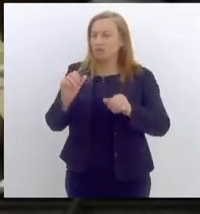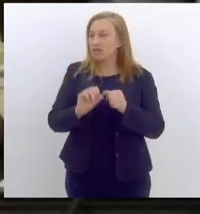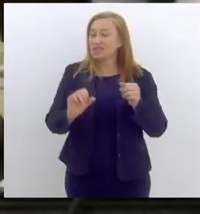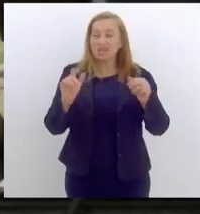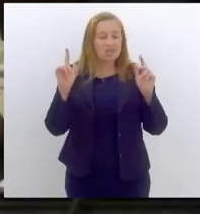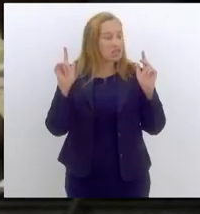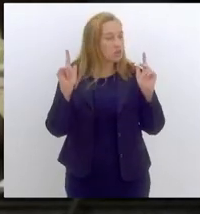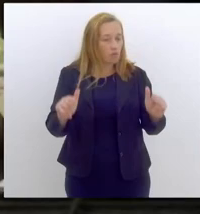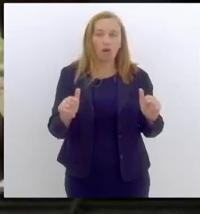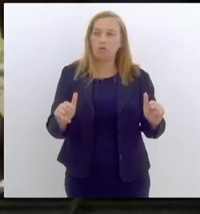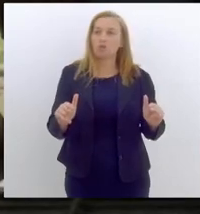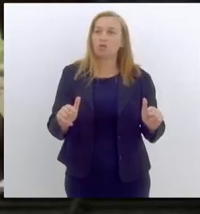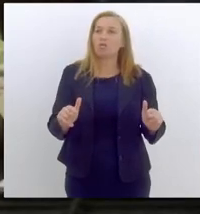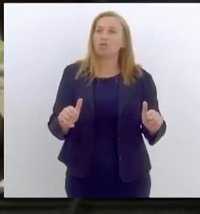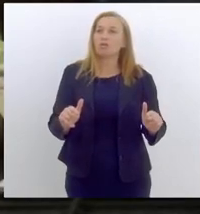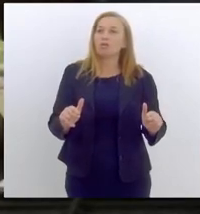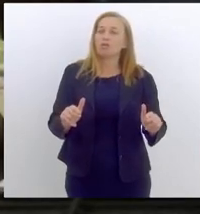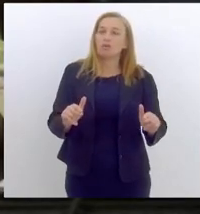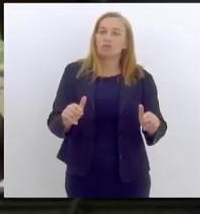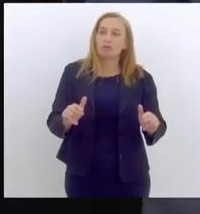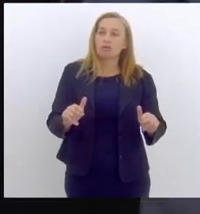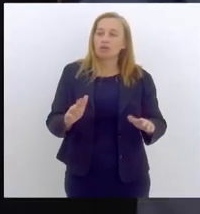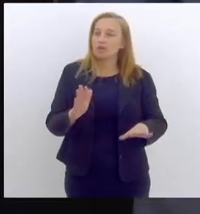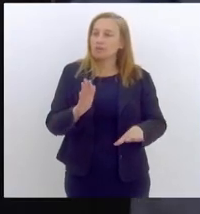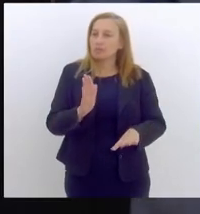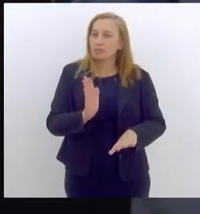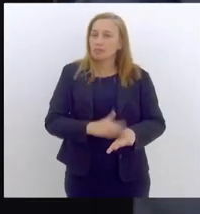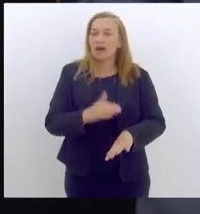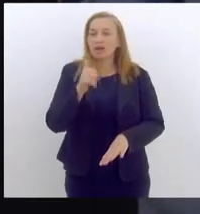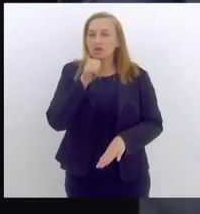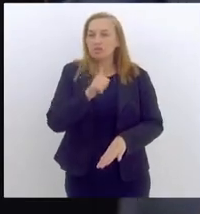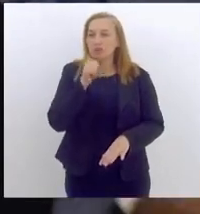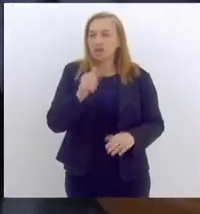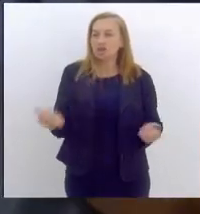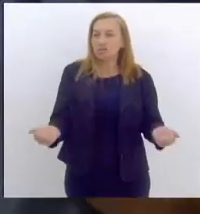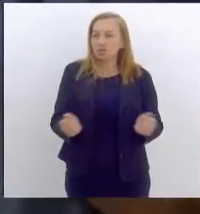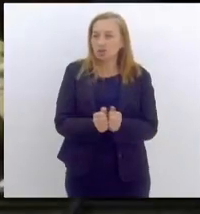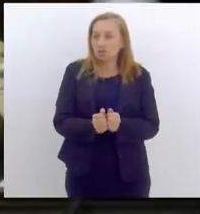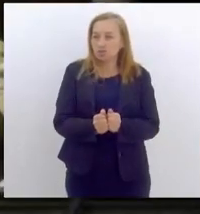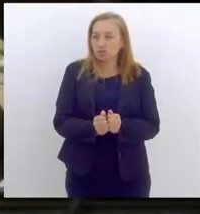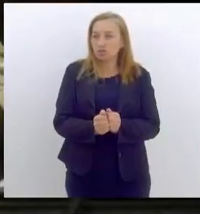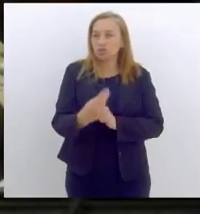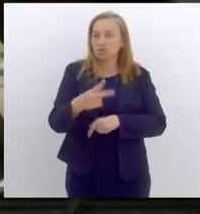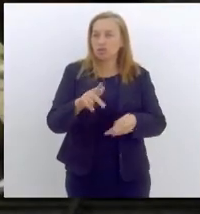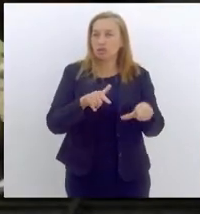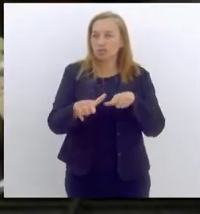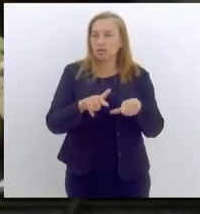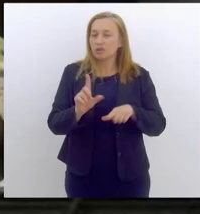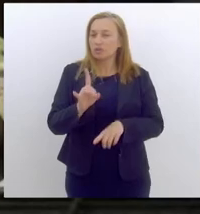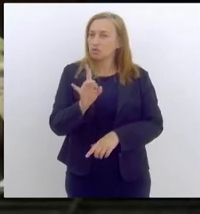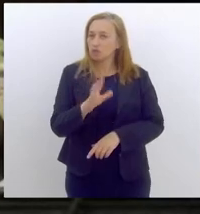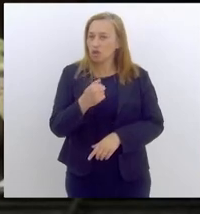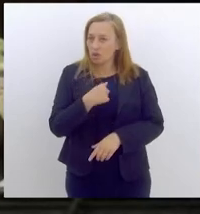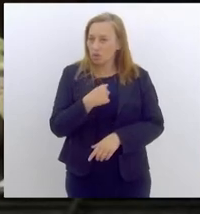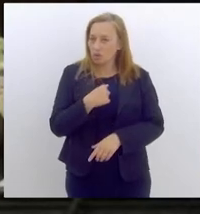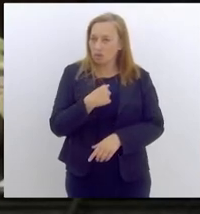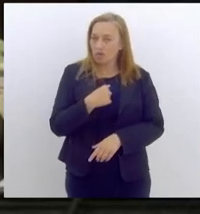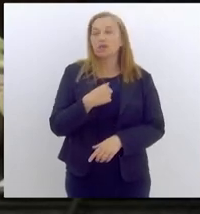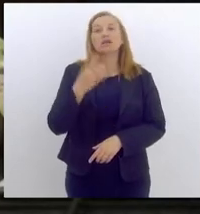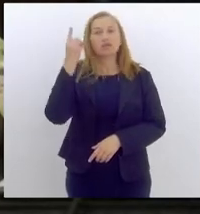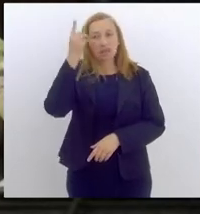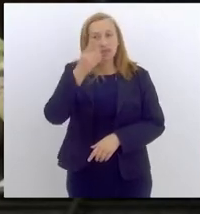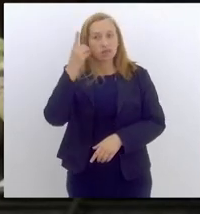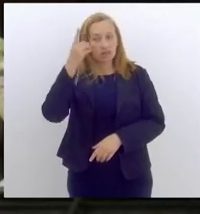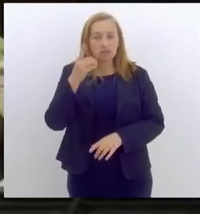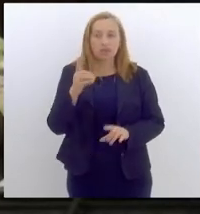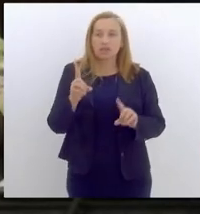mais ainda, trazendo mais mulheres para a mesa diretora. Não sou eu, a deputada